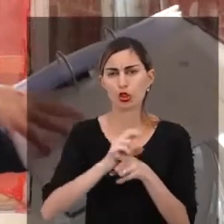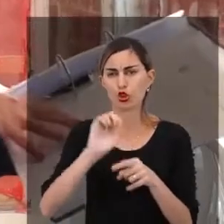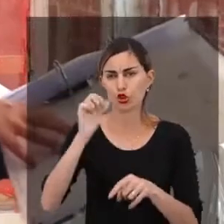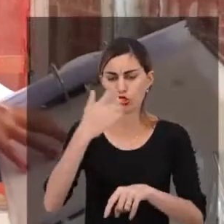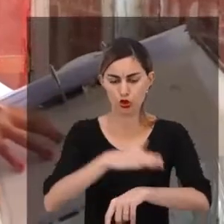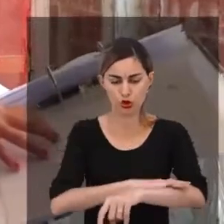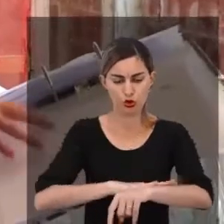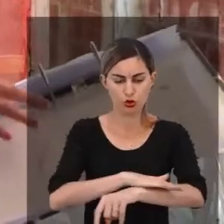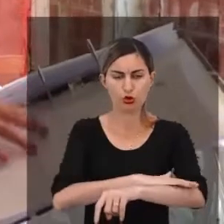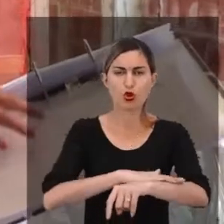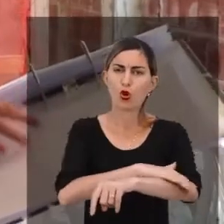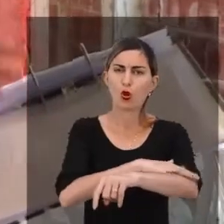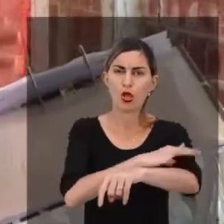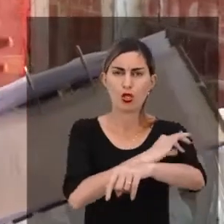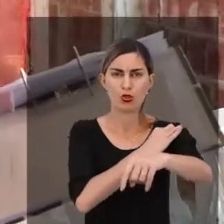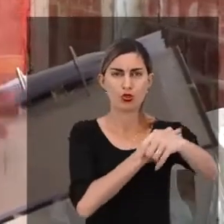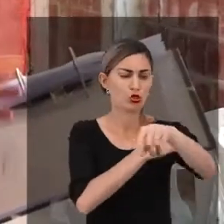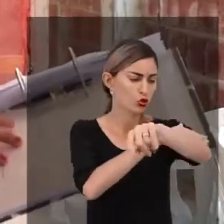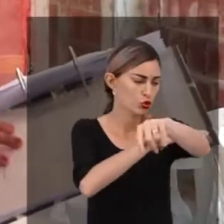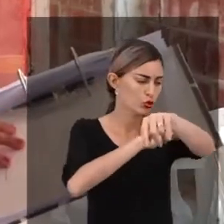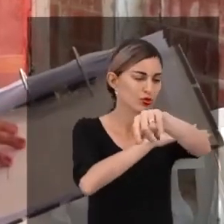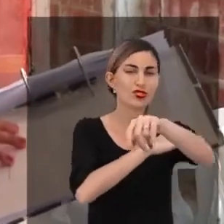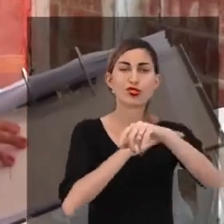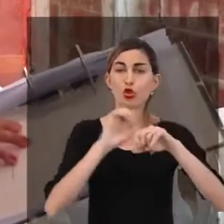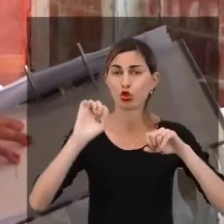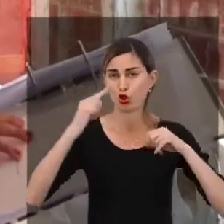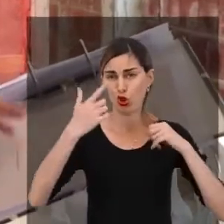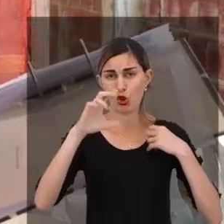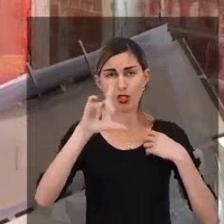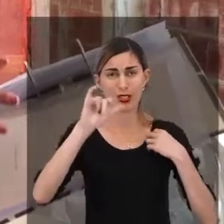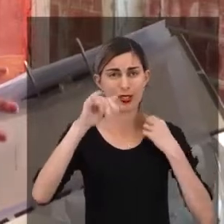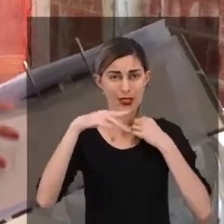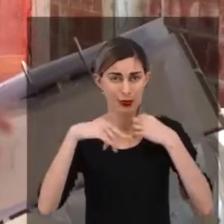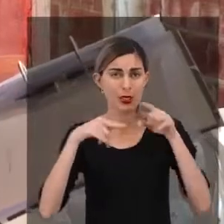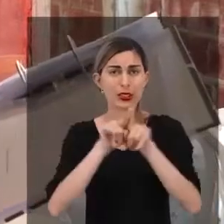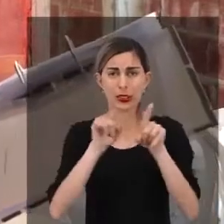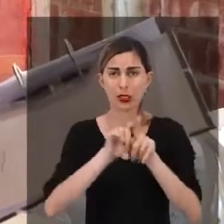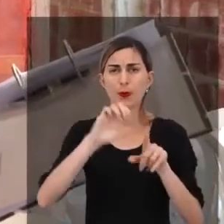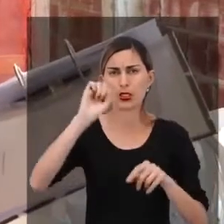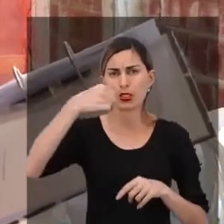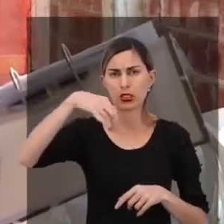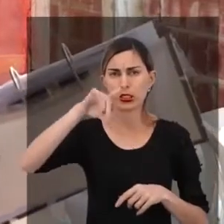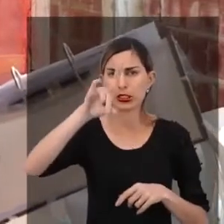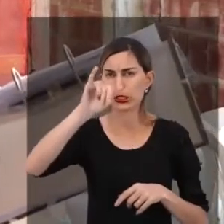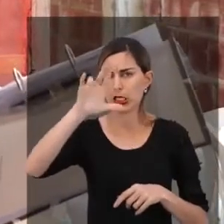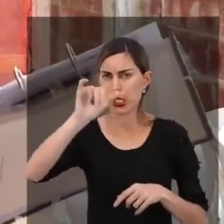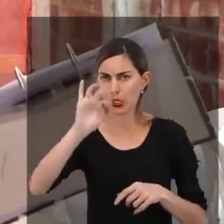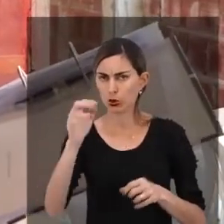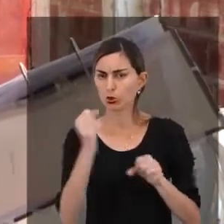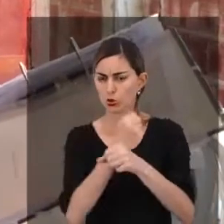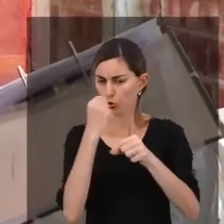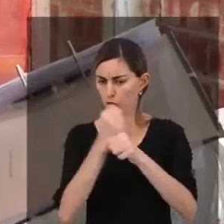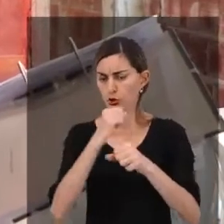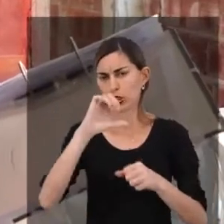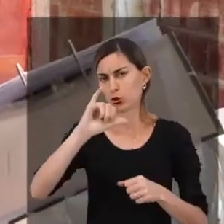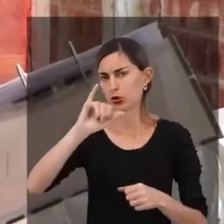protetor solar, né? Devido às condições climáticas, e também o sindicato da construção